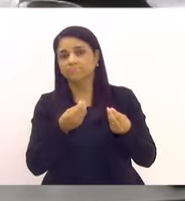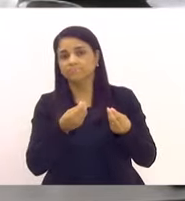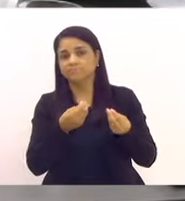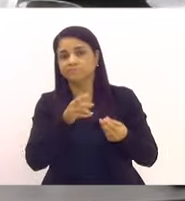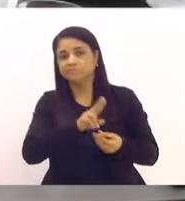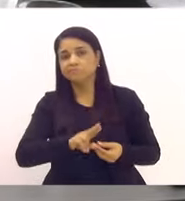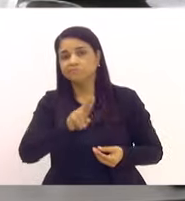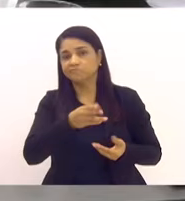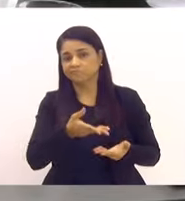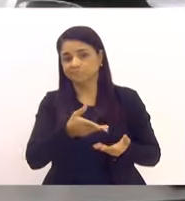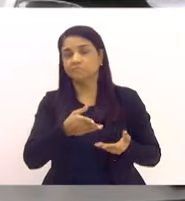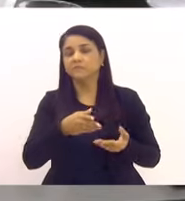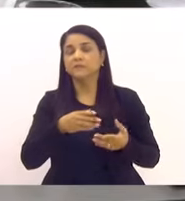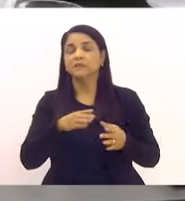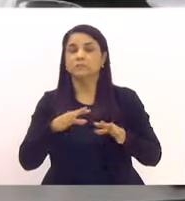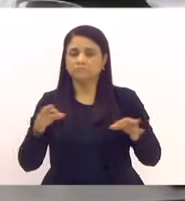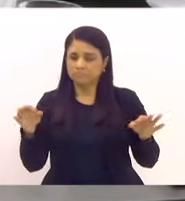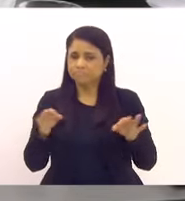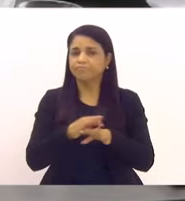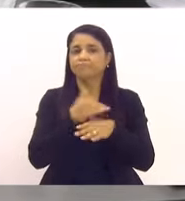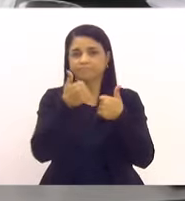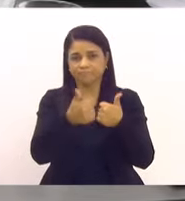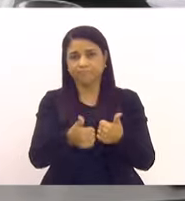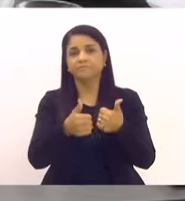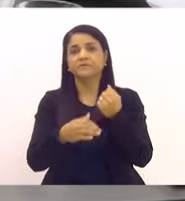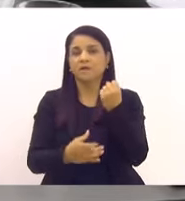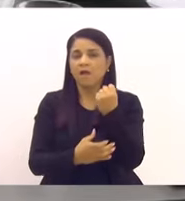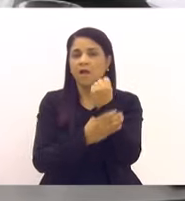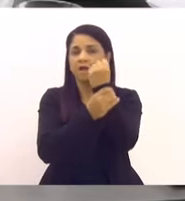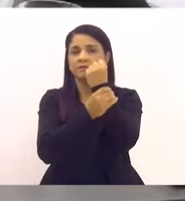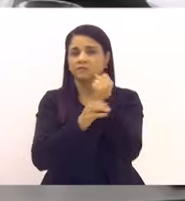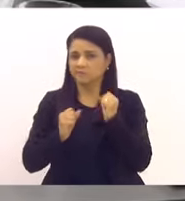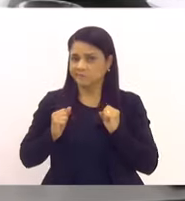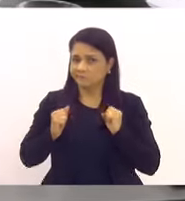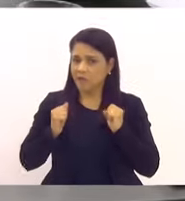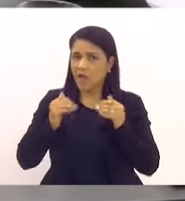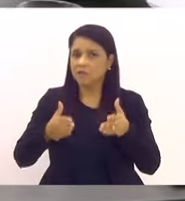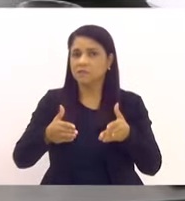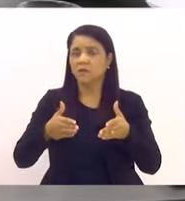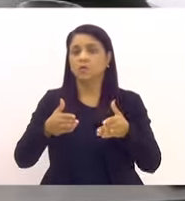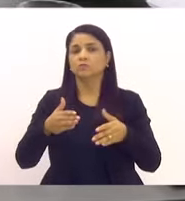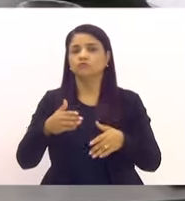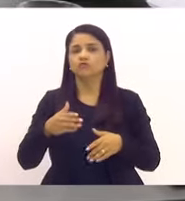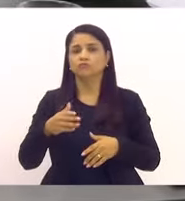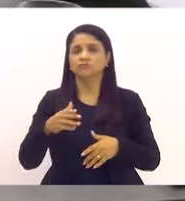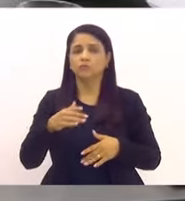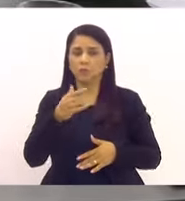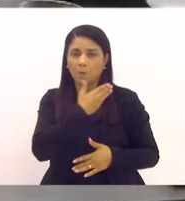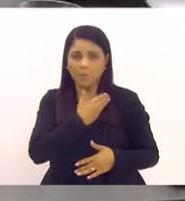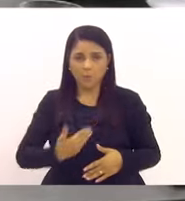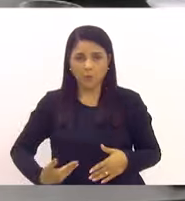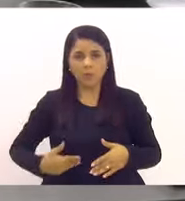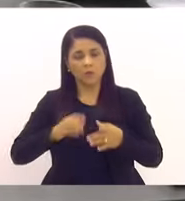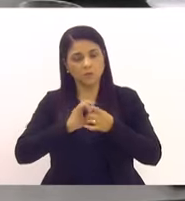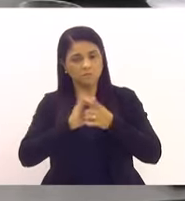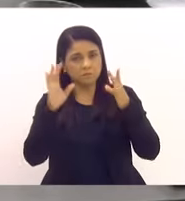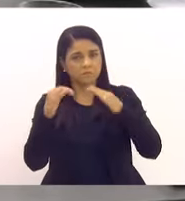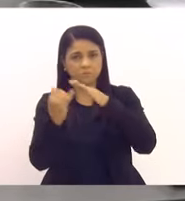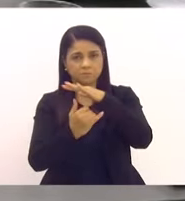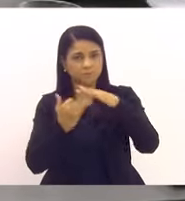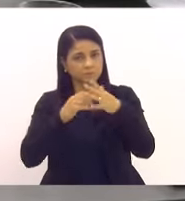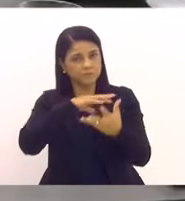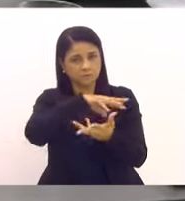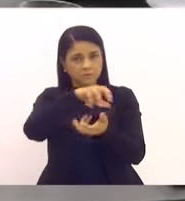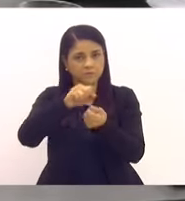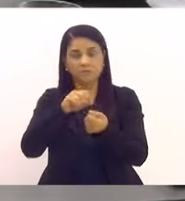completamente garantido isso, porque esse é o tipo da ação de utilidade pública autorizada pelo órgão ambiental, no caso pode ser